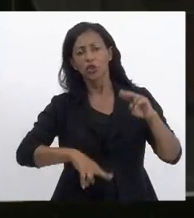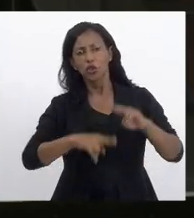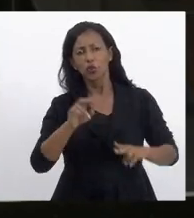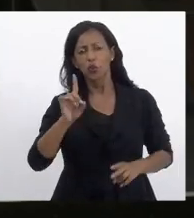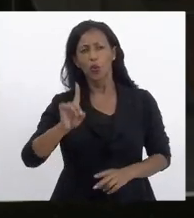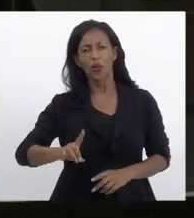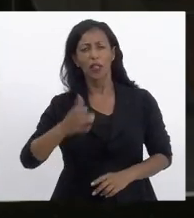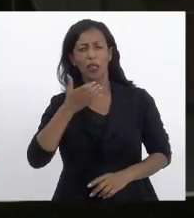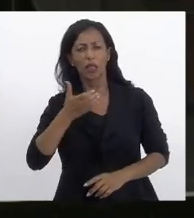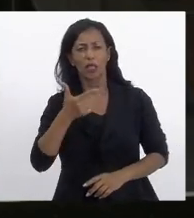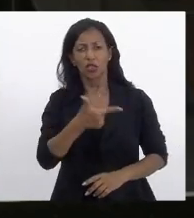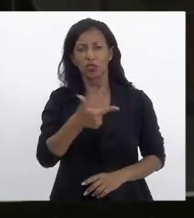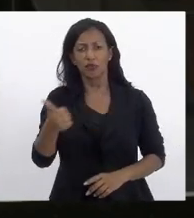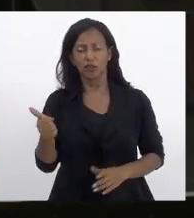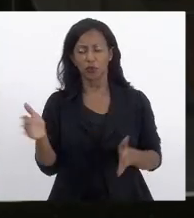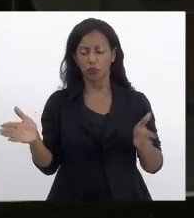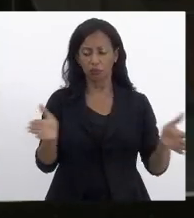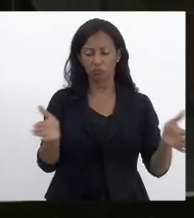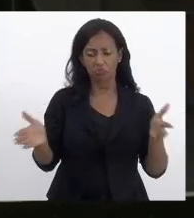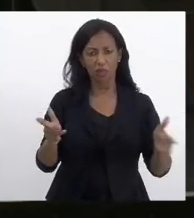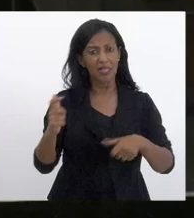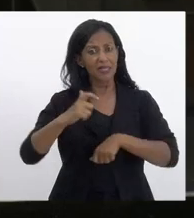Valdec? Exatamente